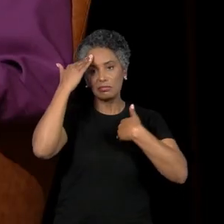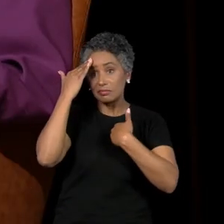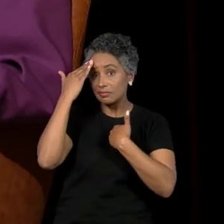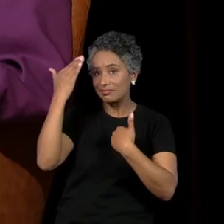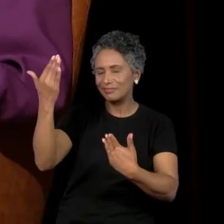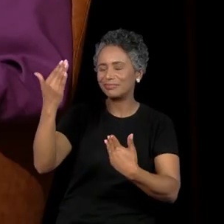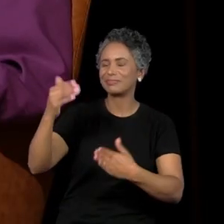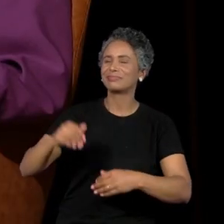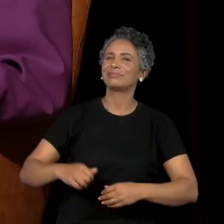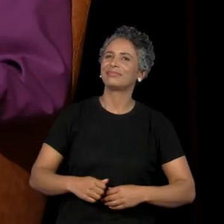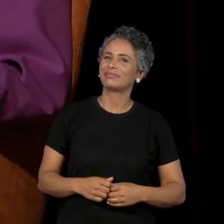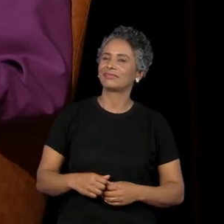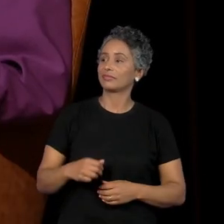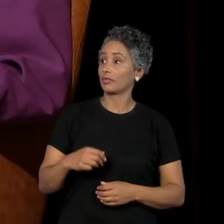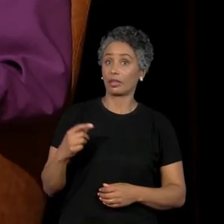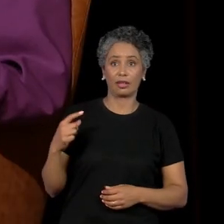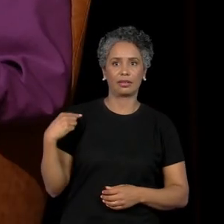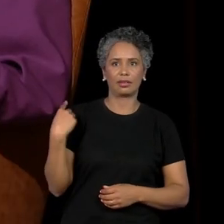verdade.